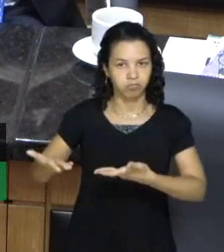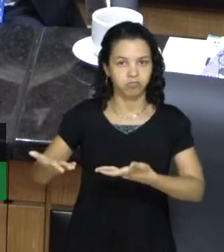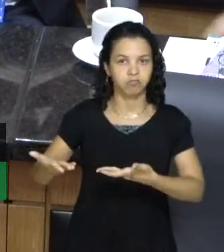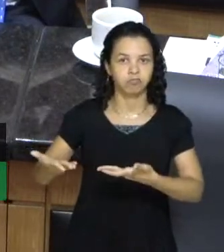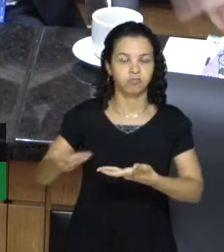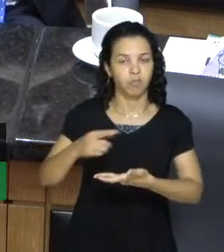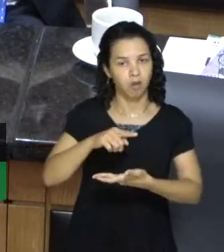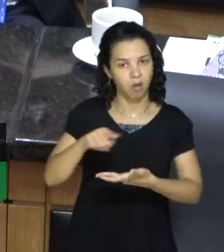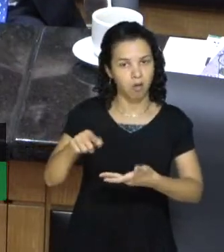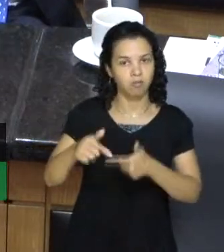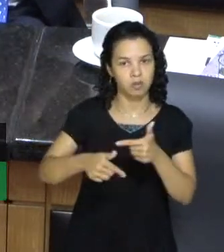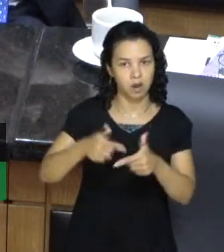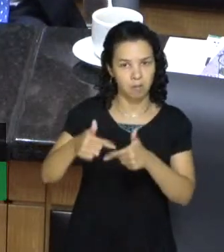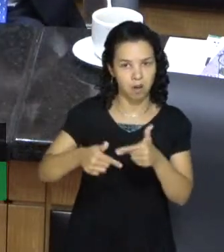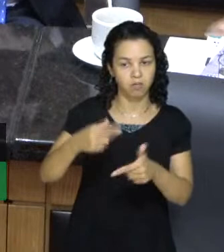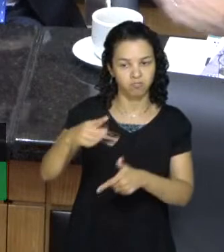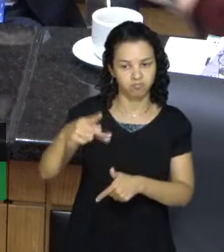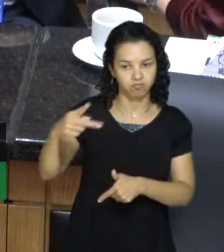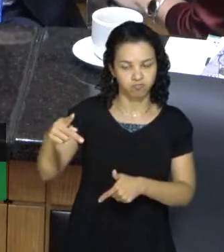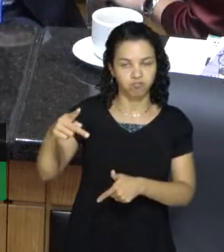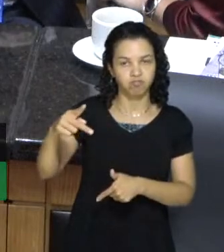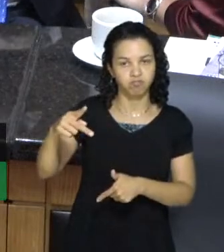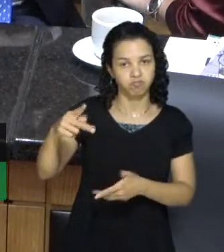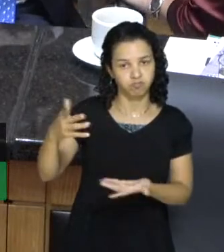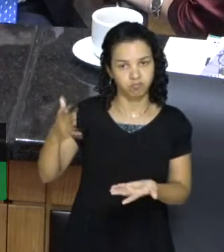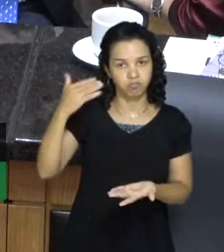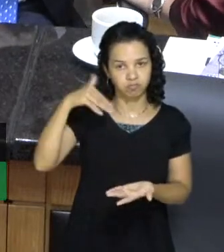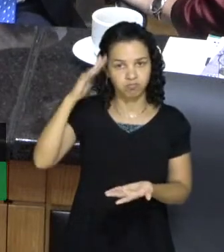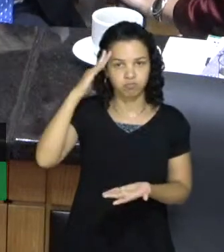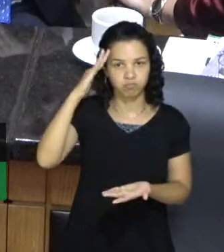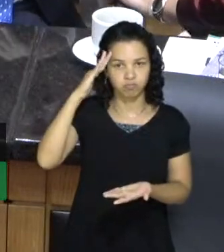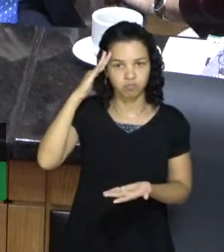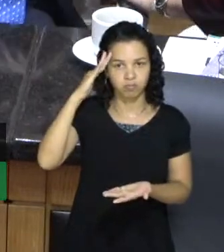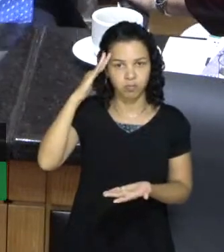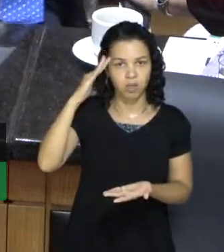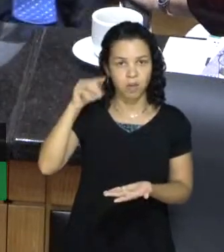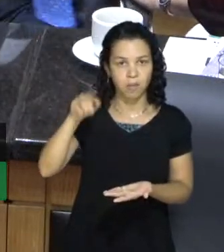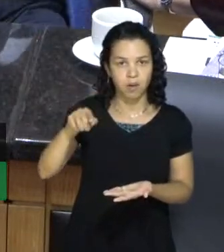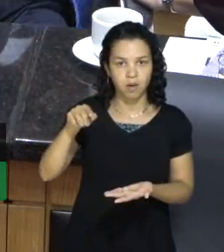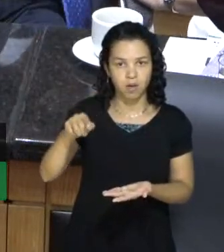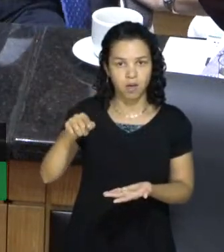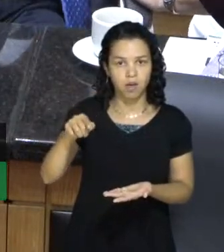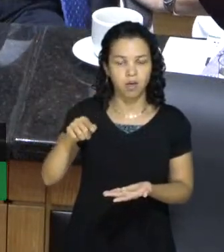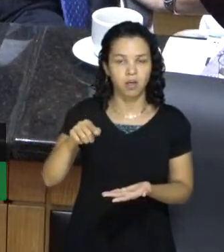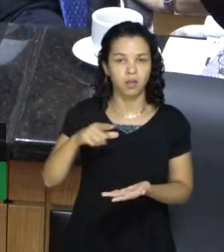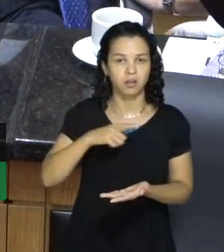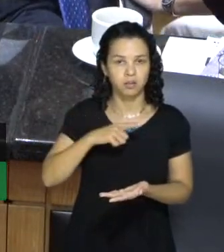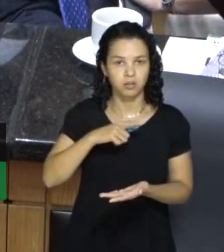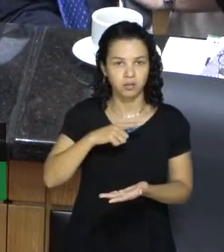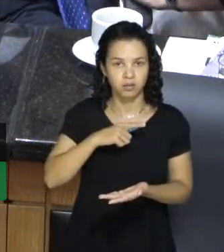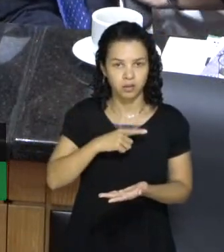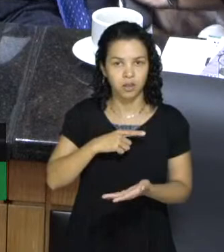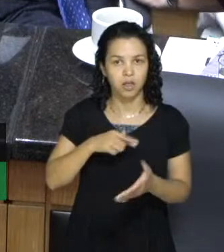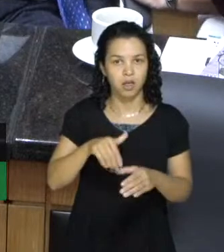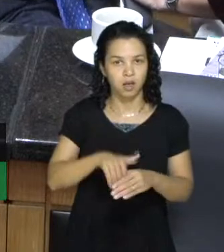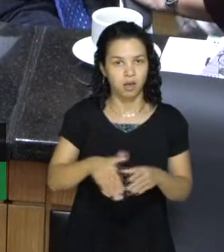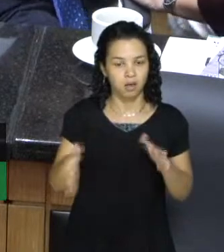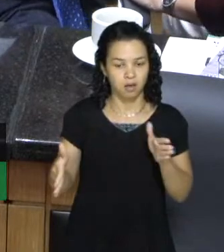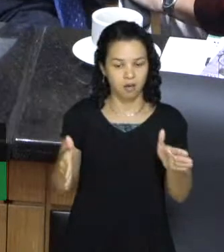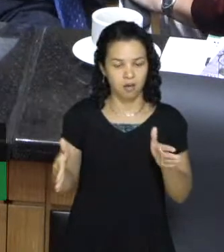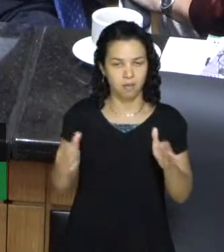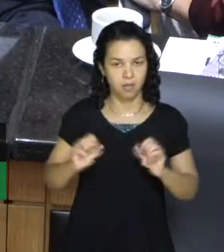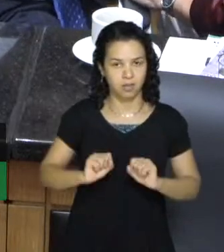deles, é preciso entender isso, mas muitos desses prefeitos fizeram 10 o tempo inteiro na campanha, foram os grandes